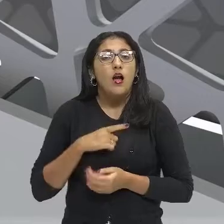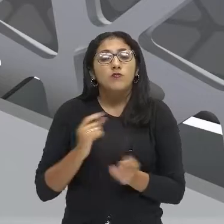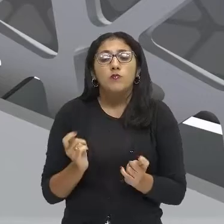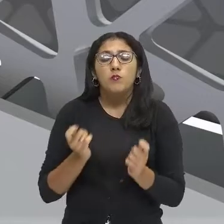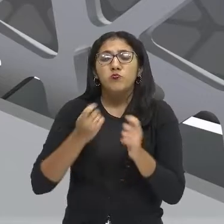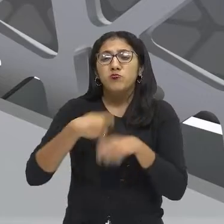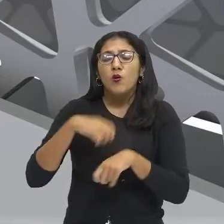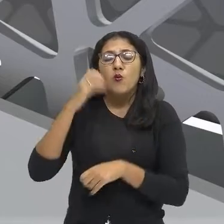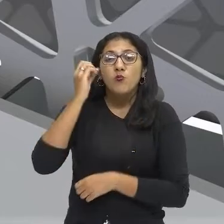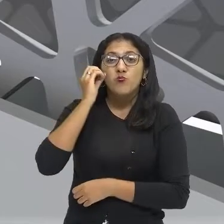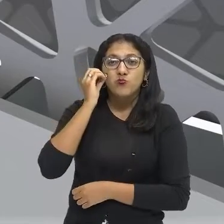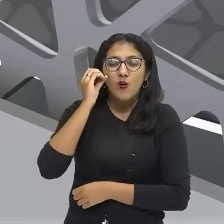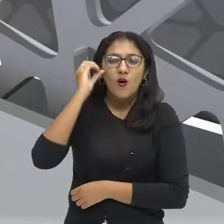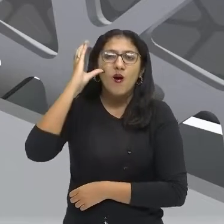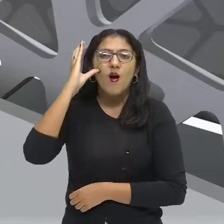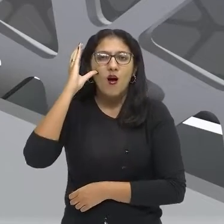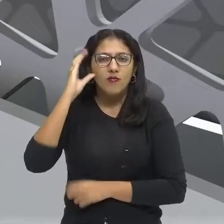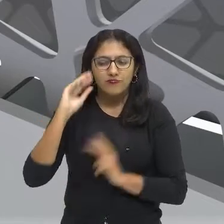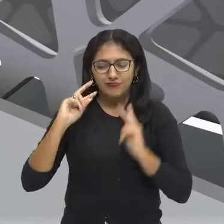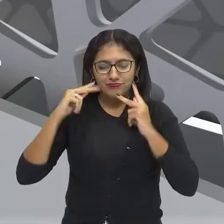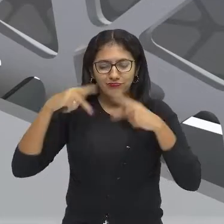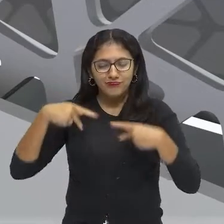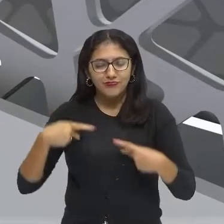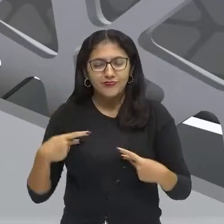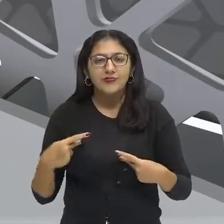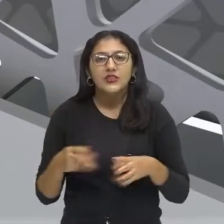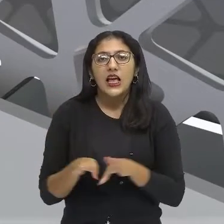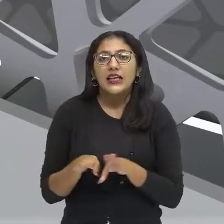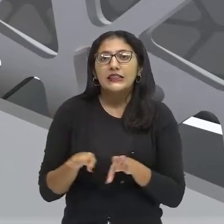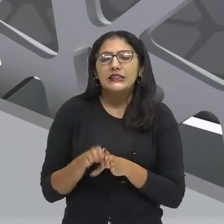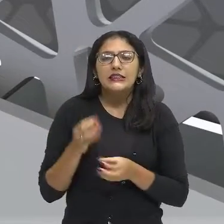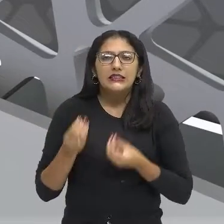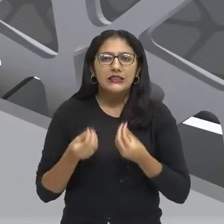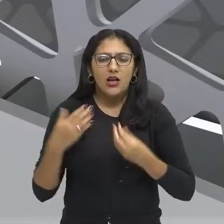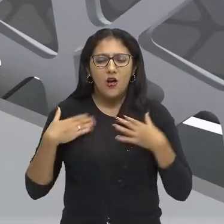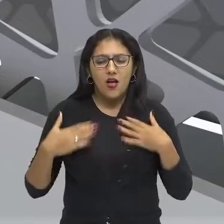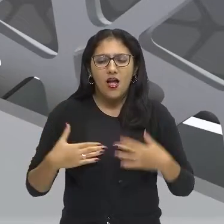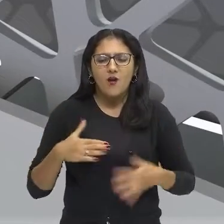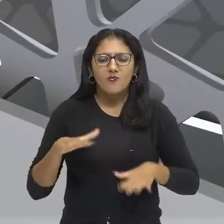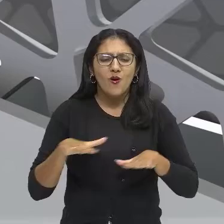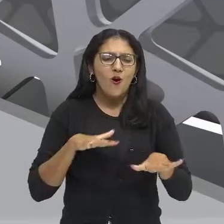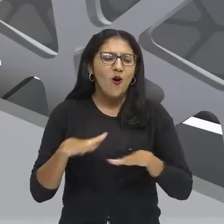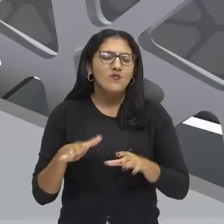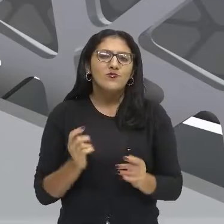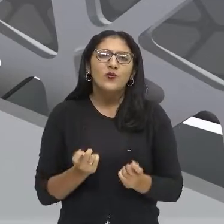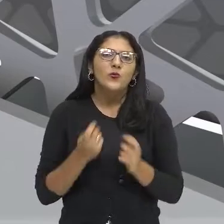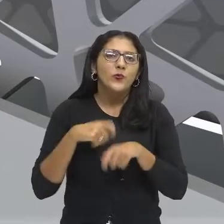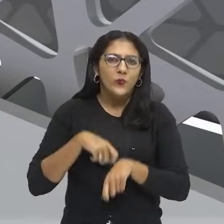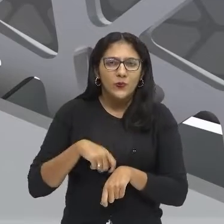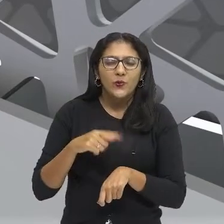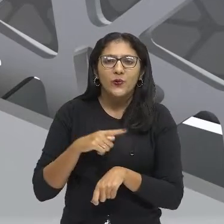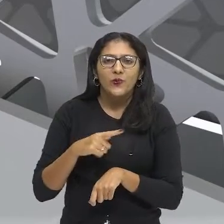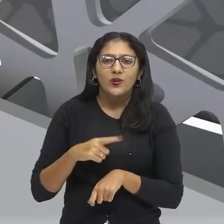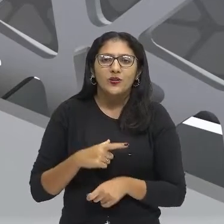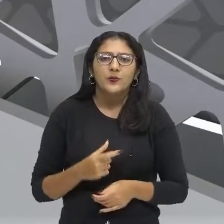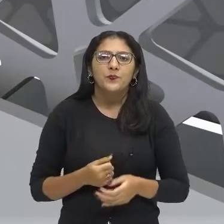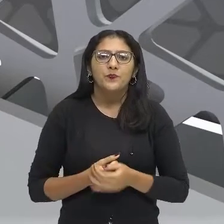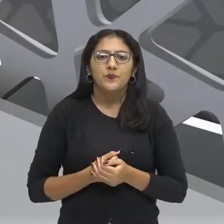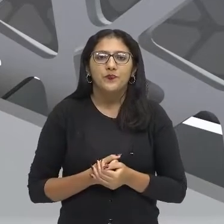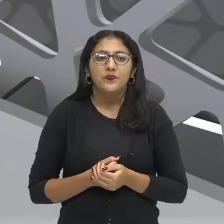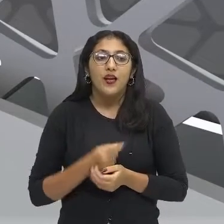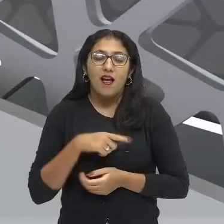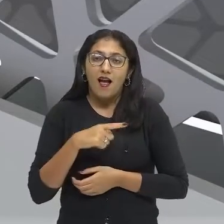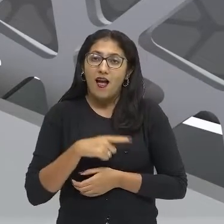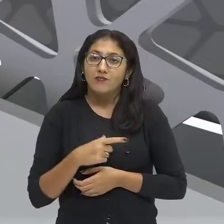ter conhecimento maior do seu próprio corpo e dos seus movimentos, das suas possibilidades de movimento. Isso daí é